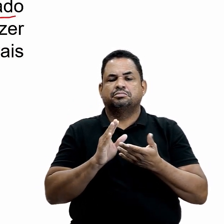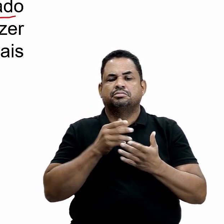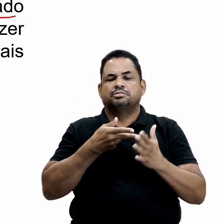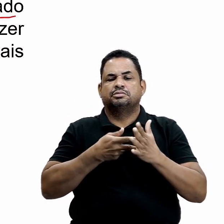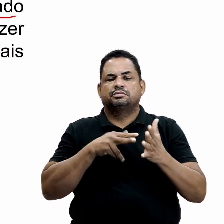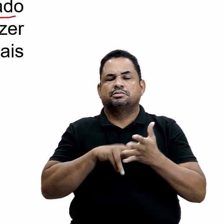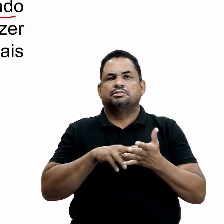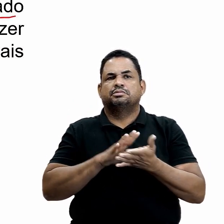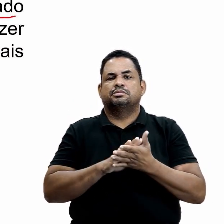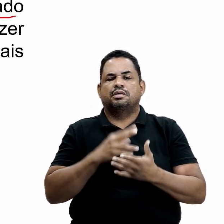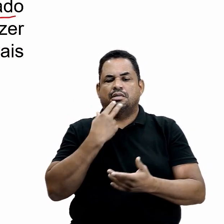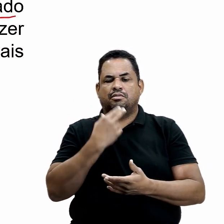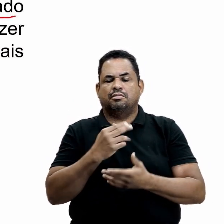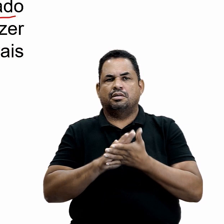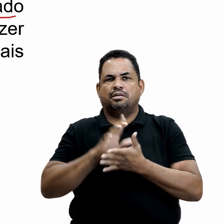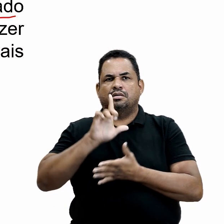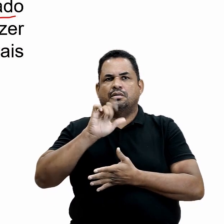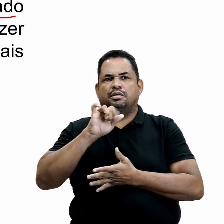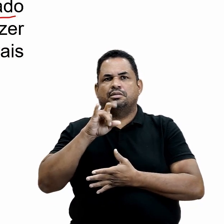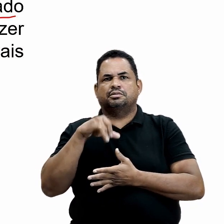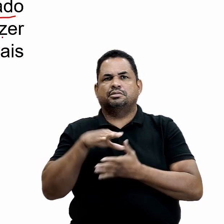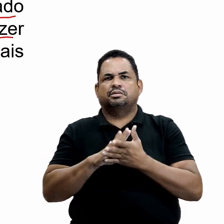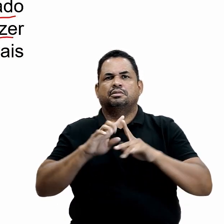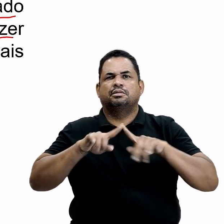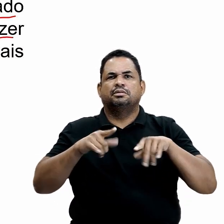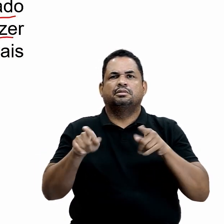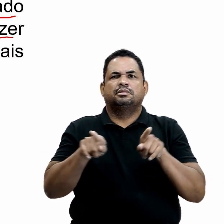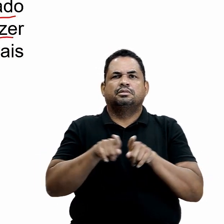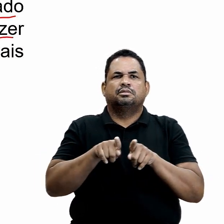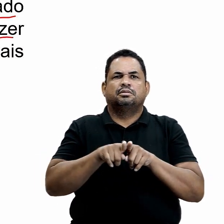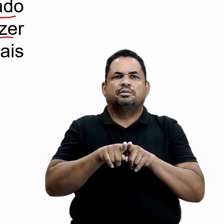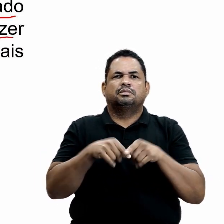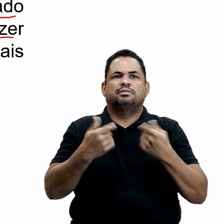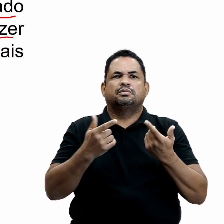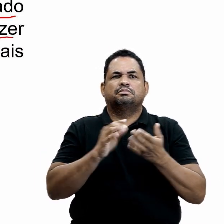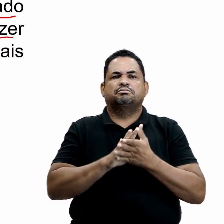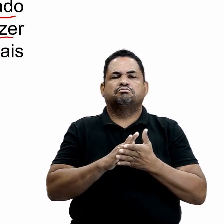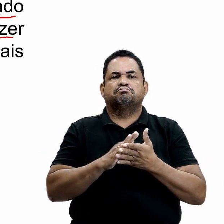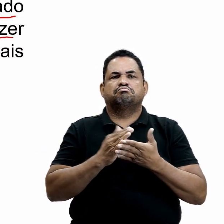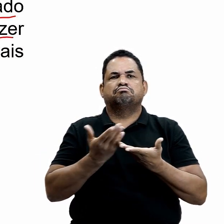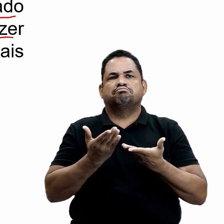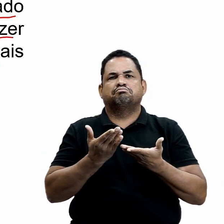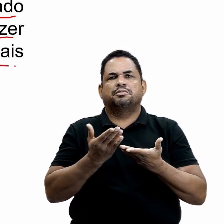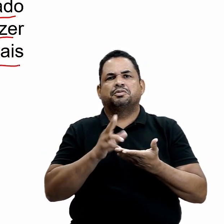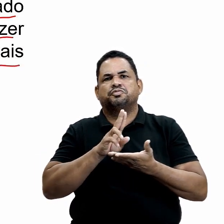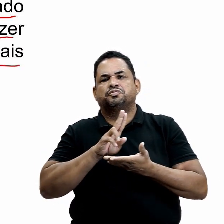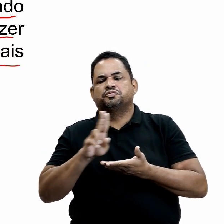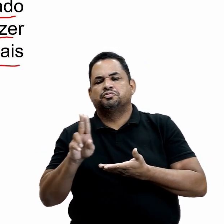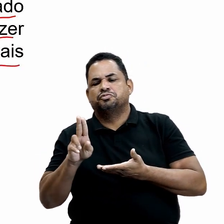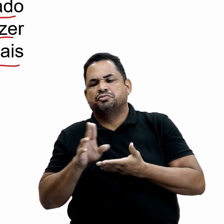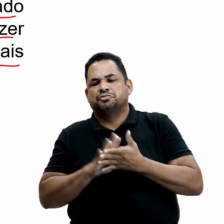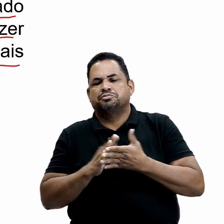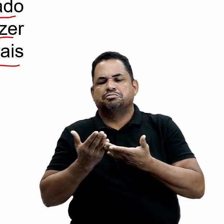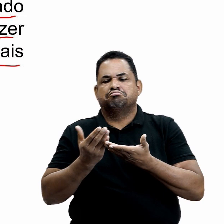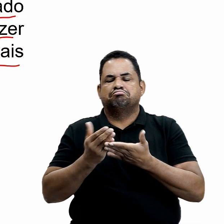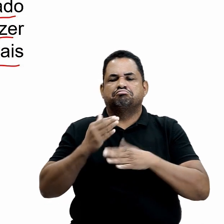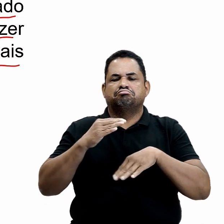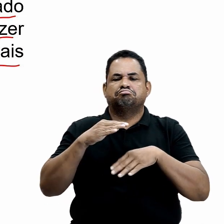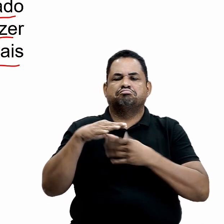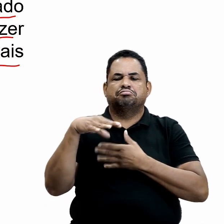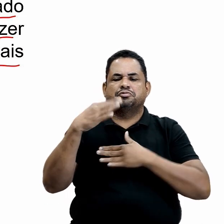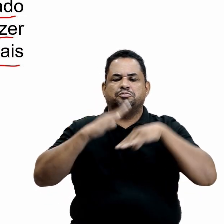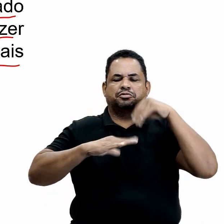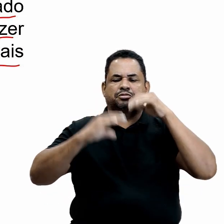latim, mas eles também podem fazer referências aos nomes dos